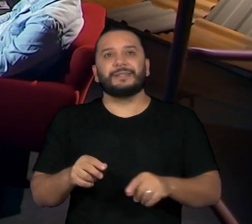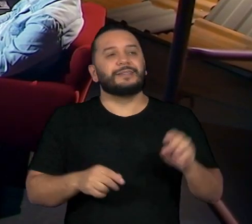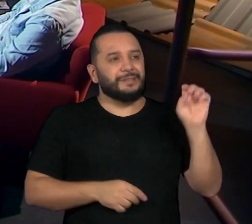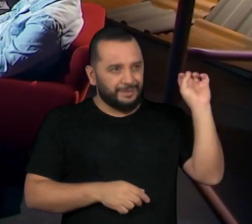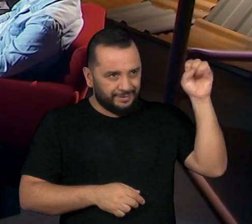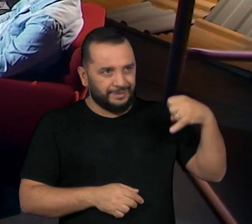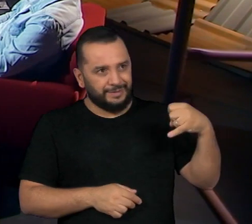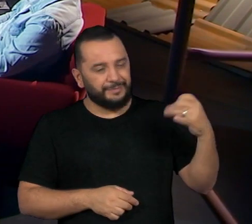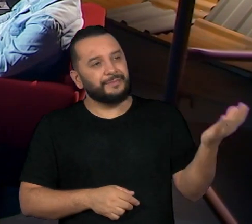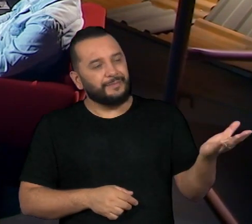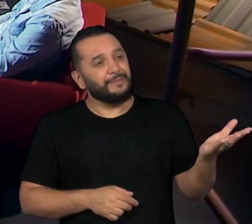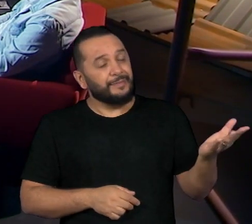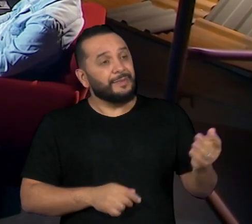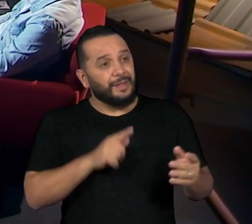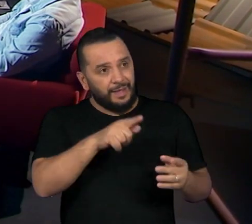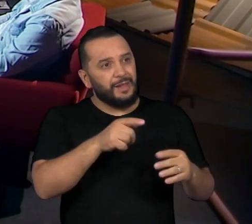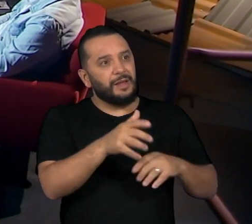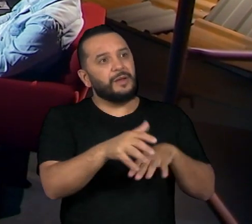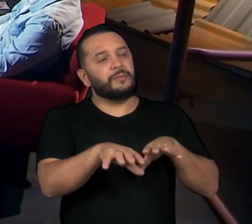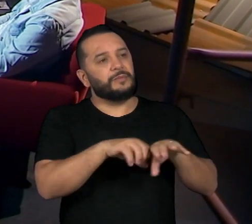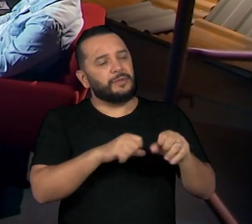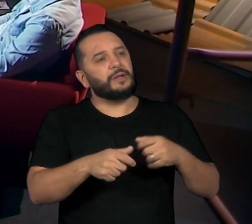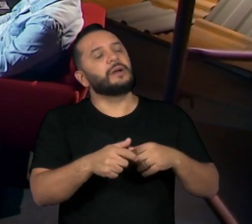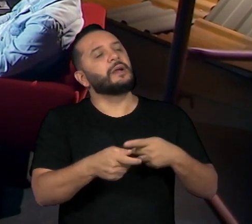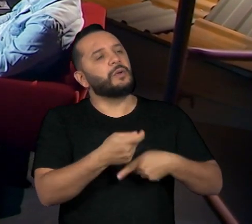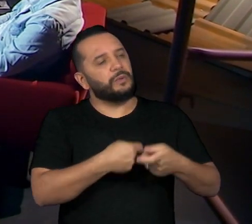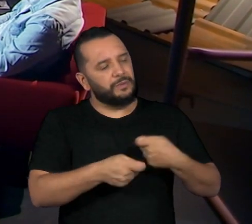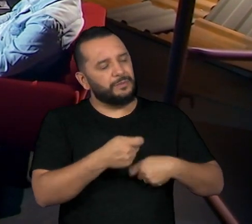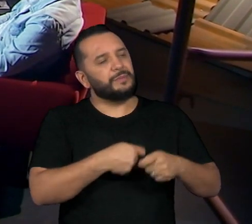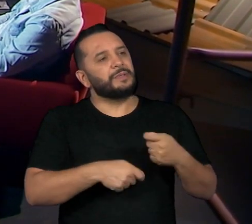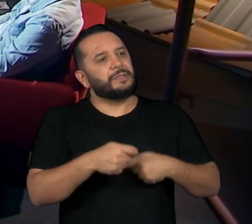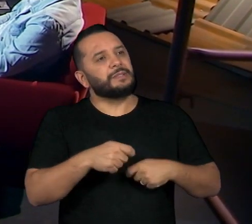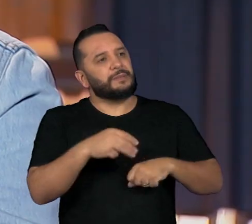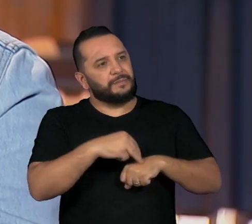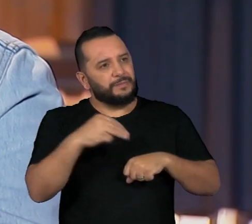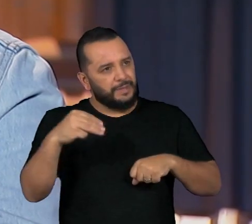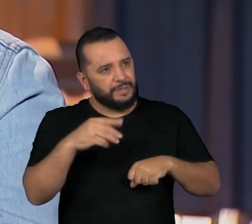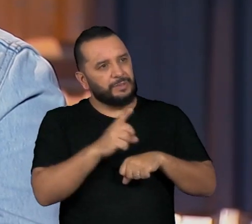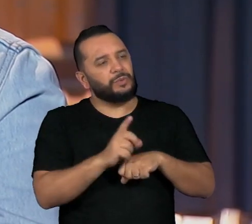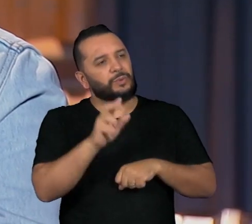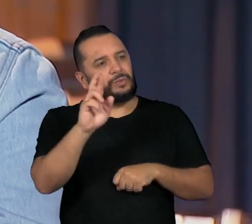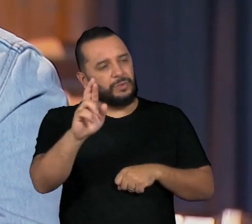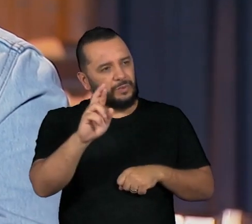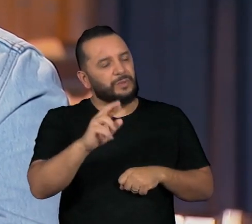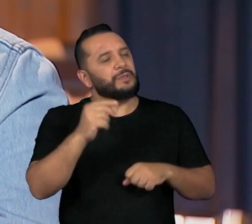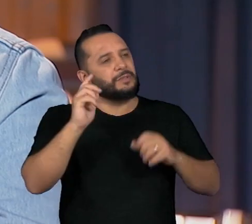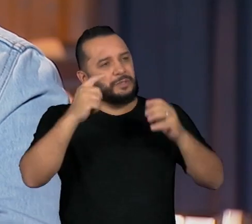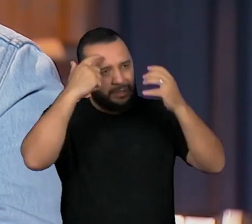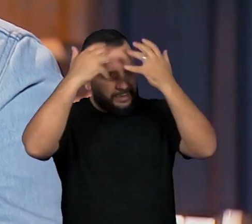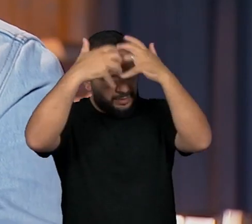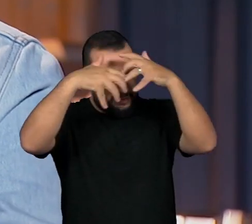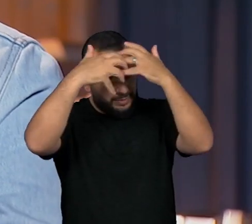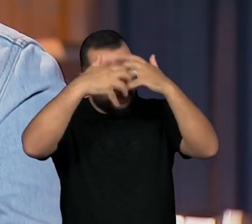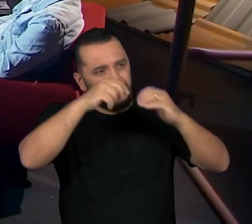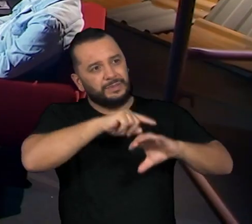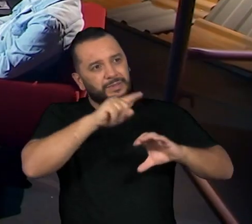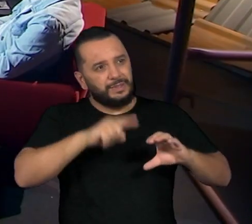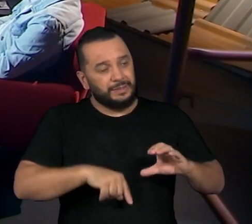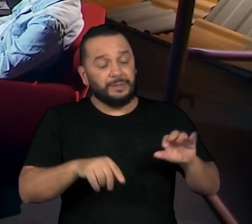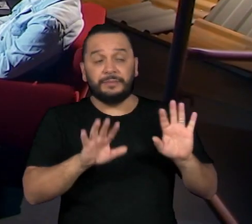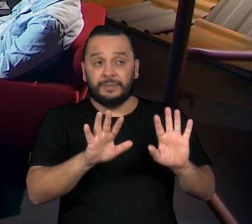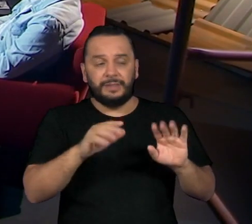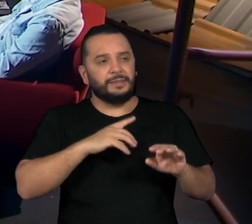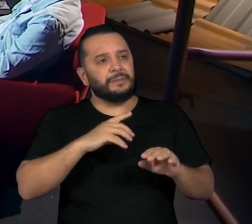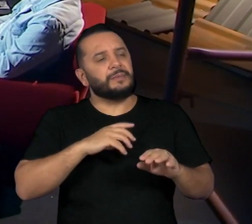sim. Ela é economista, mestre, doutora em neurociências, sim, né? Além da neurociência e da